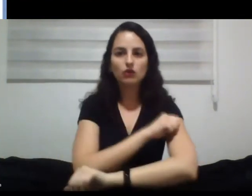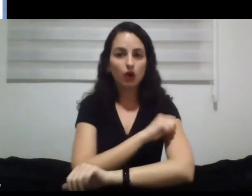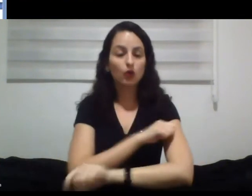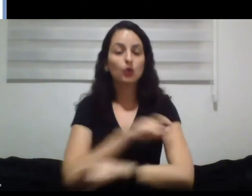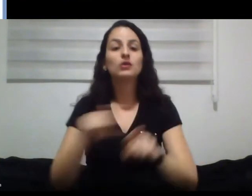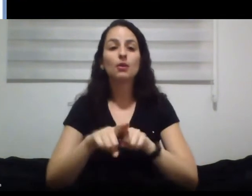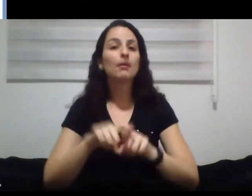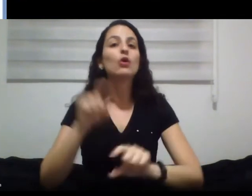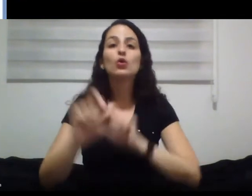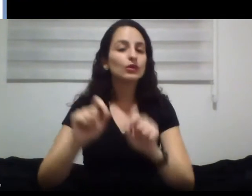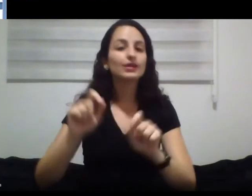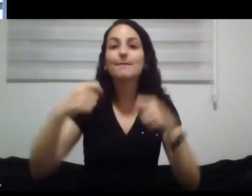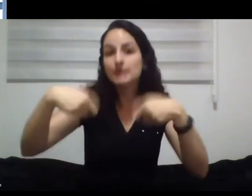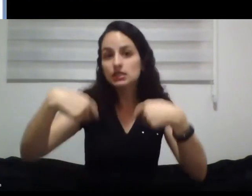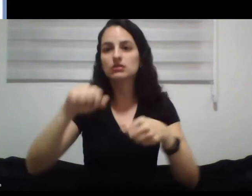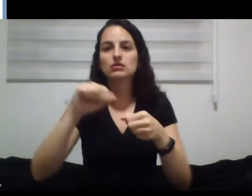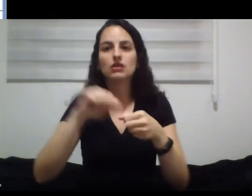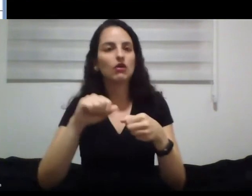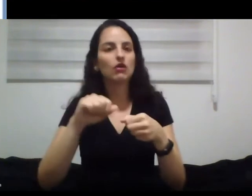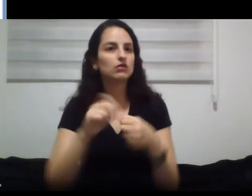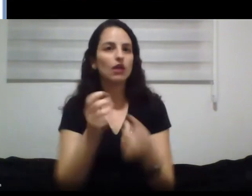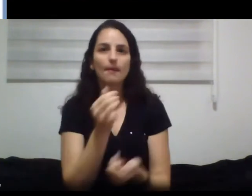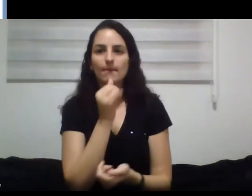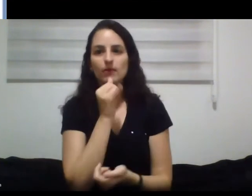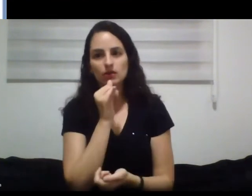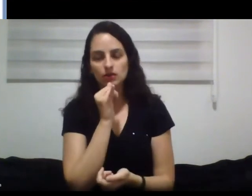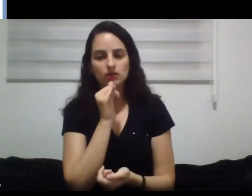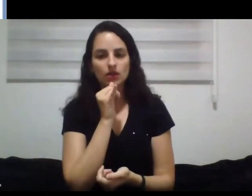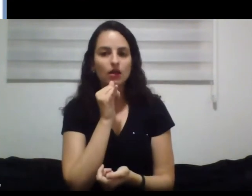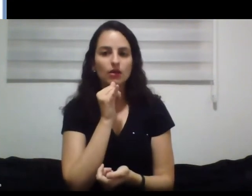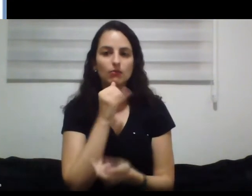atividades dos alunos também, né?